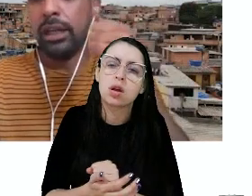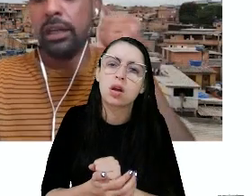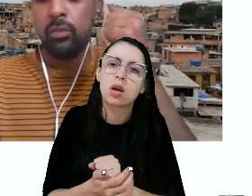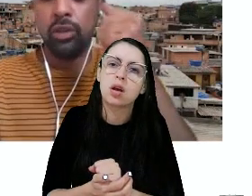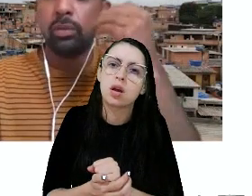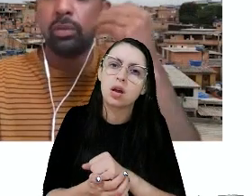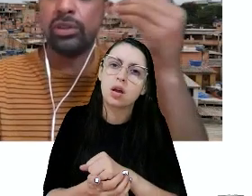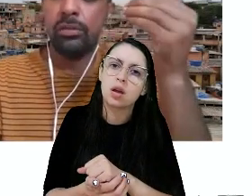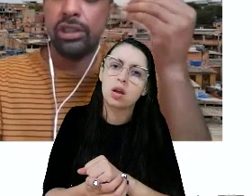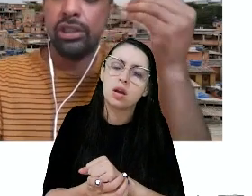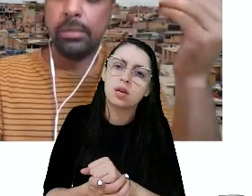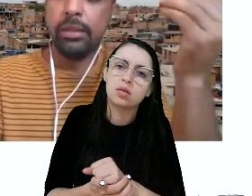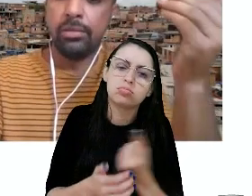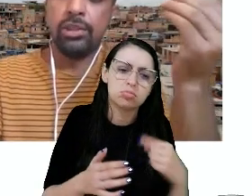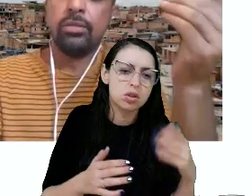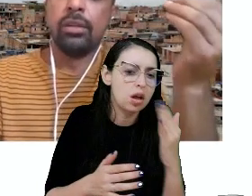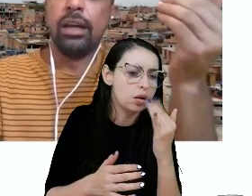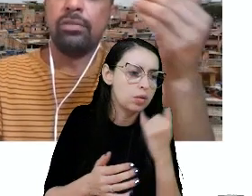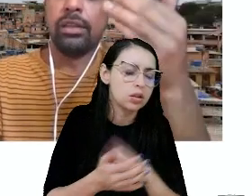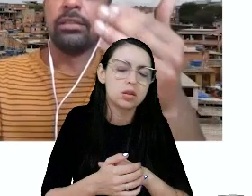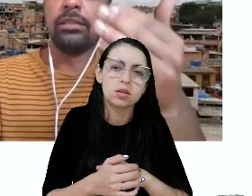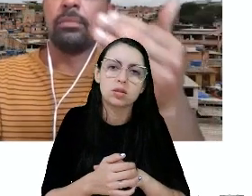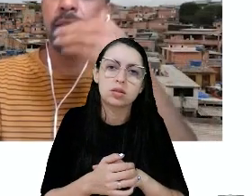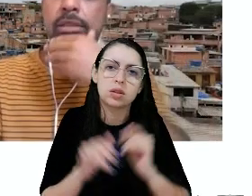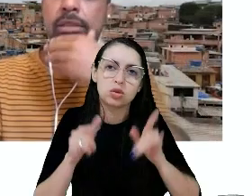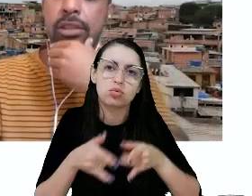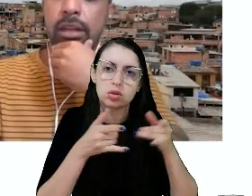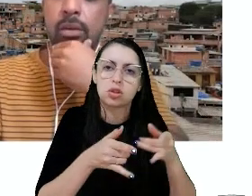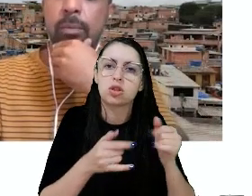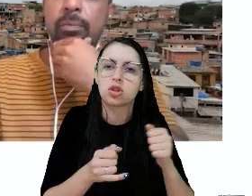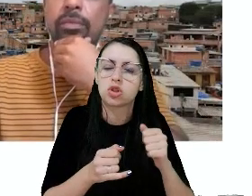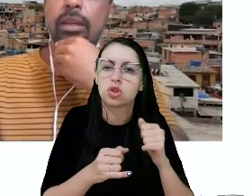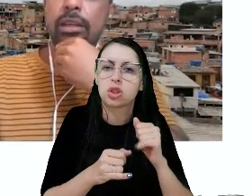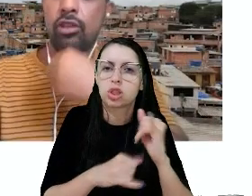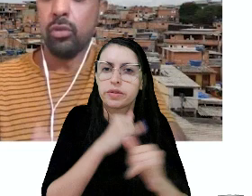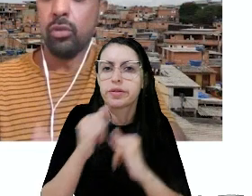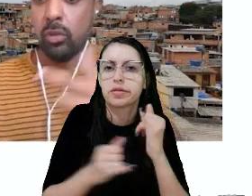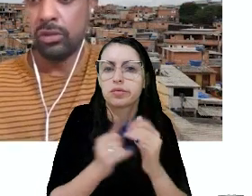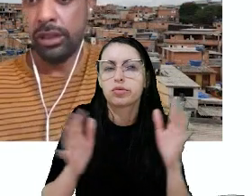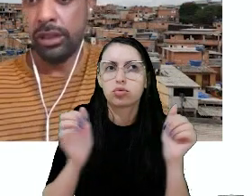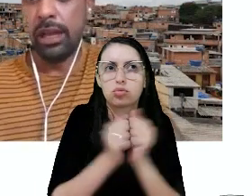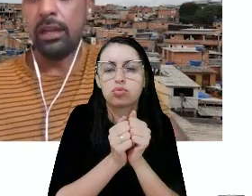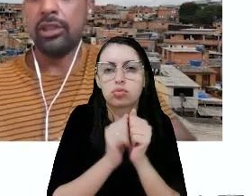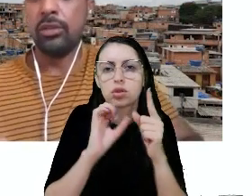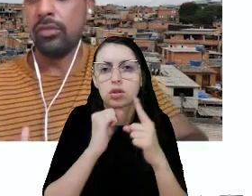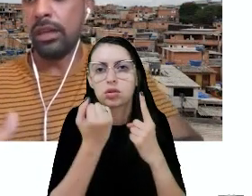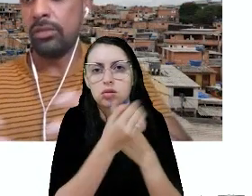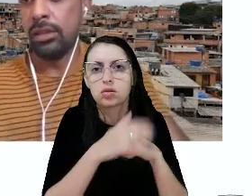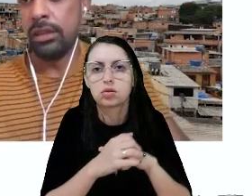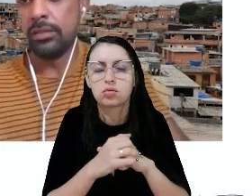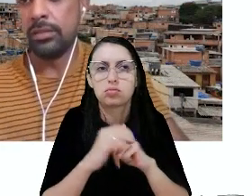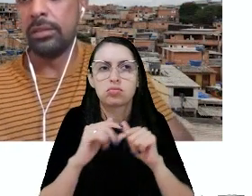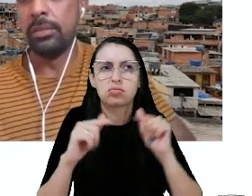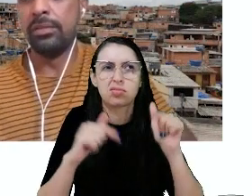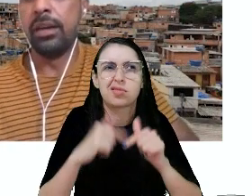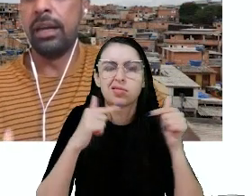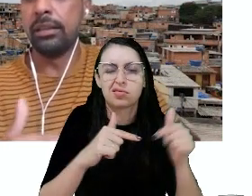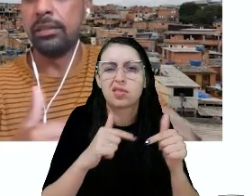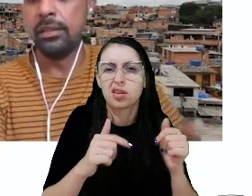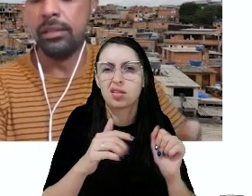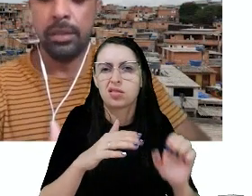o único auxílio de alimento que chegou lá foi a cesta básica digital, que junto com a sociedade, com várias